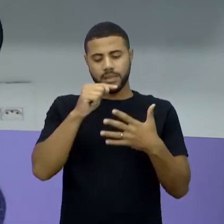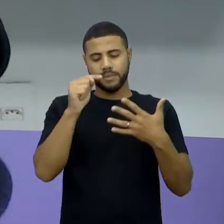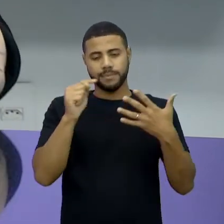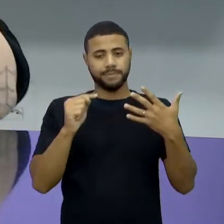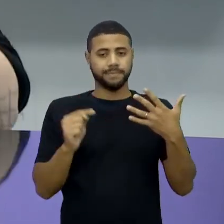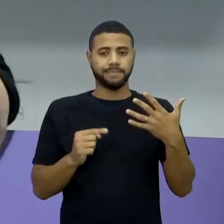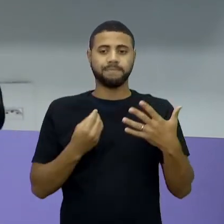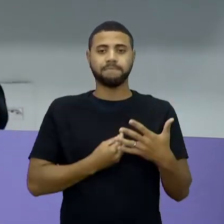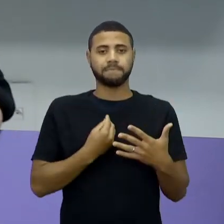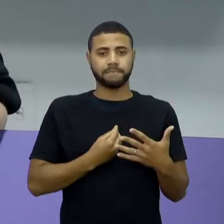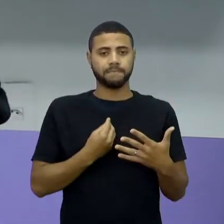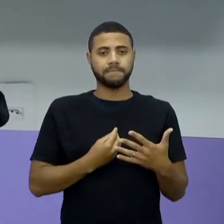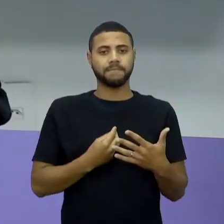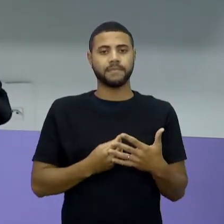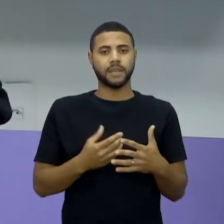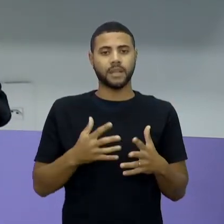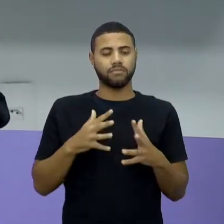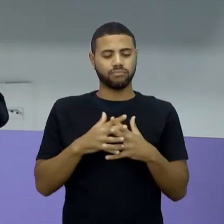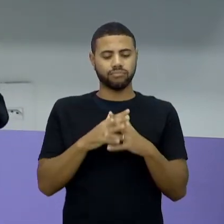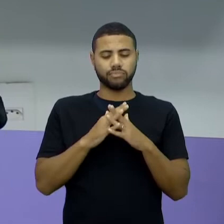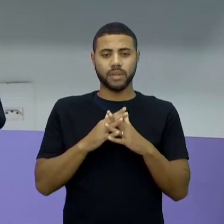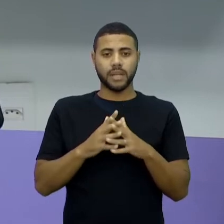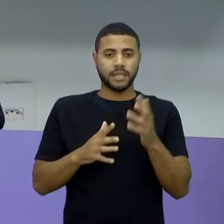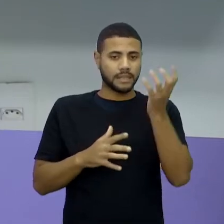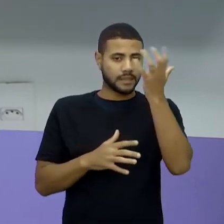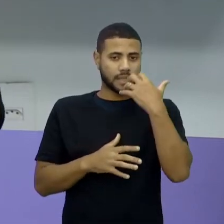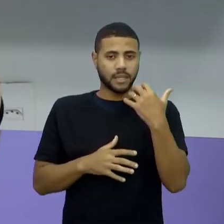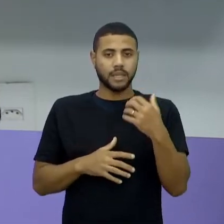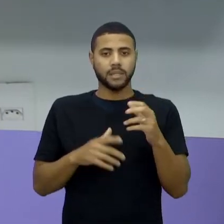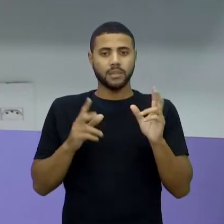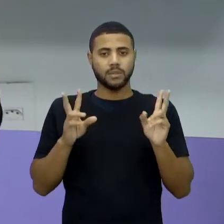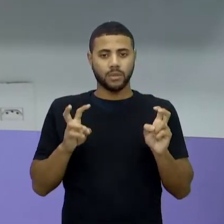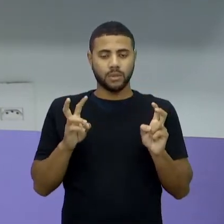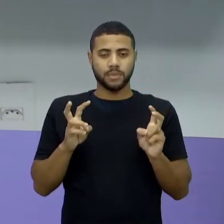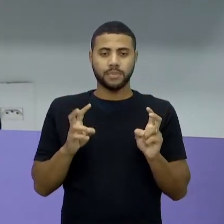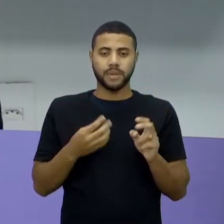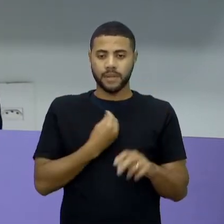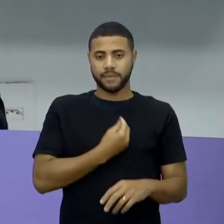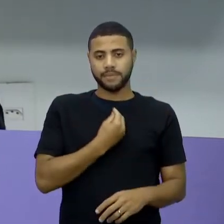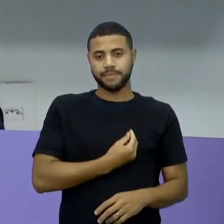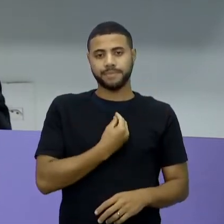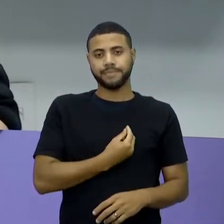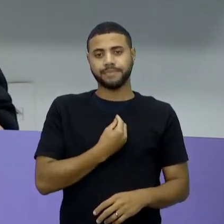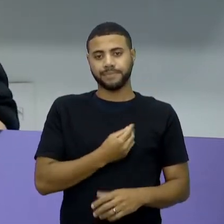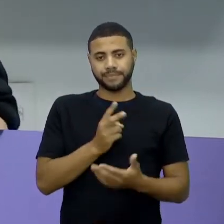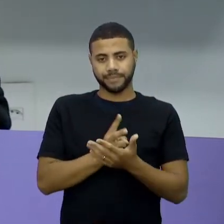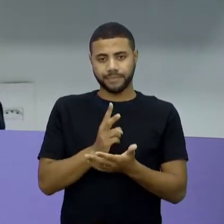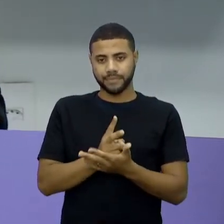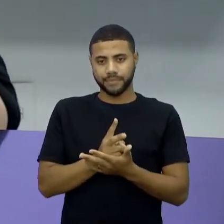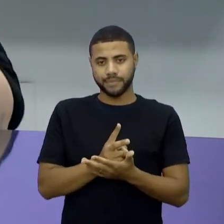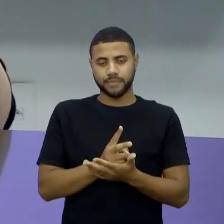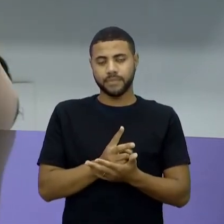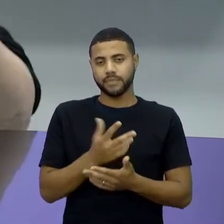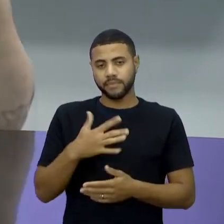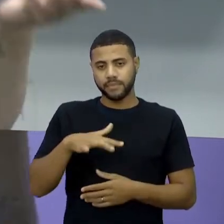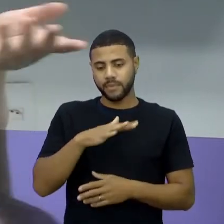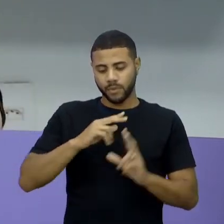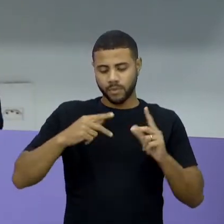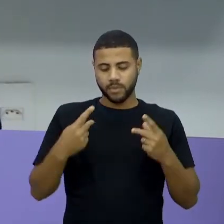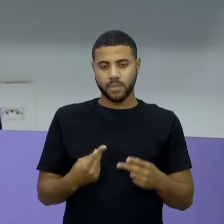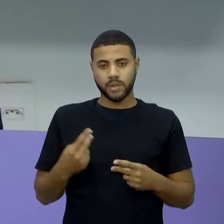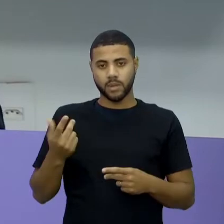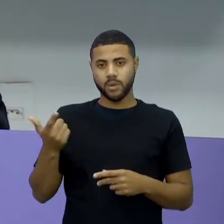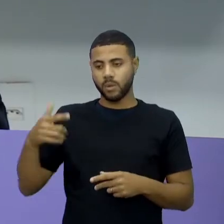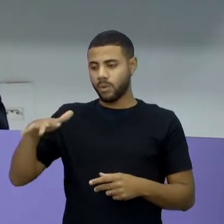questões muito sérias, né, relativas às condições de vida mesmo, né, que seres humanos e